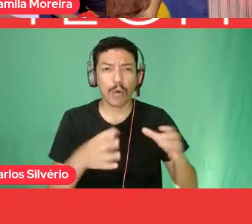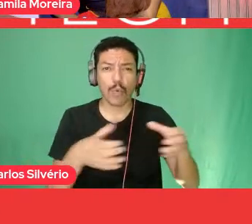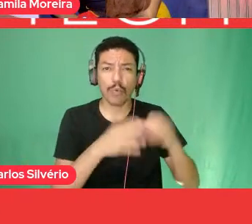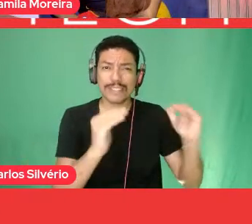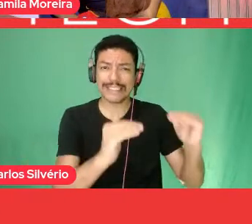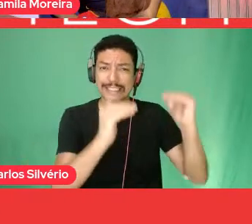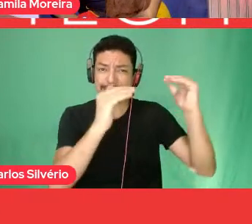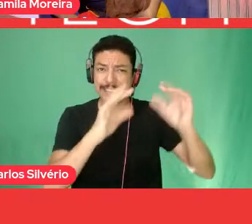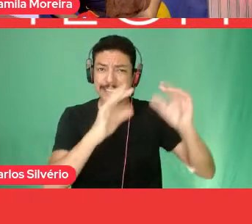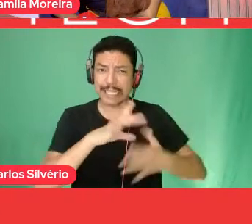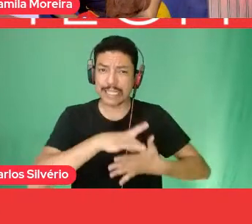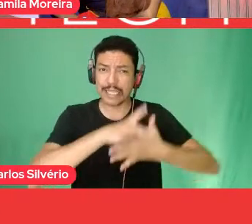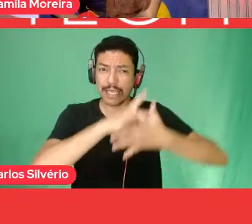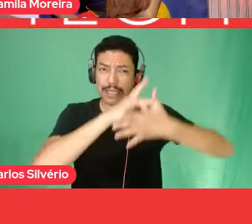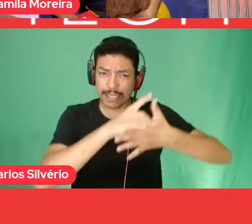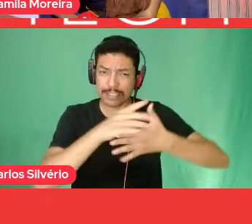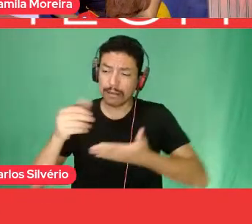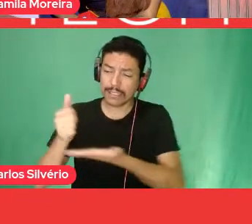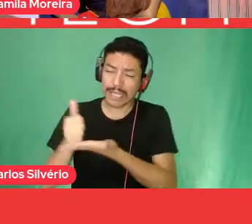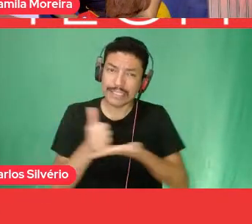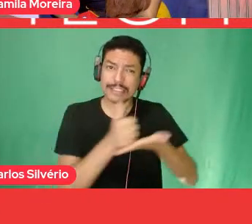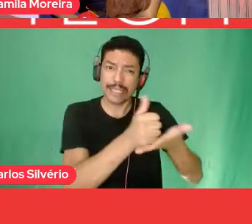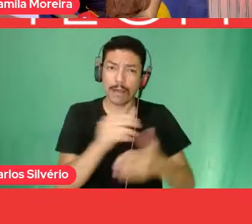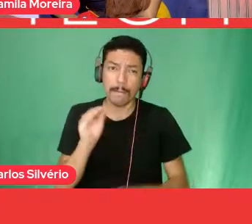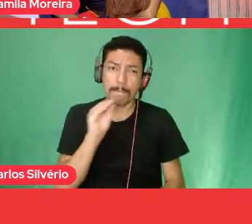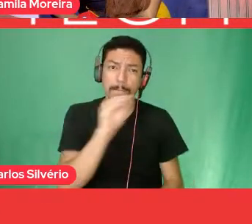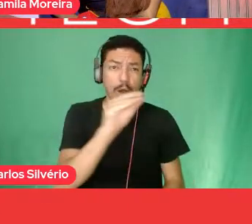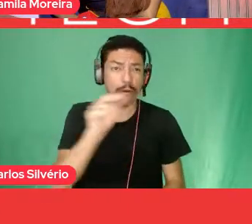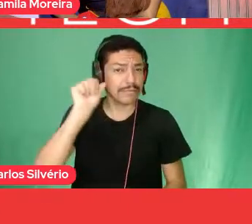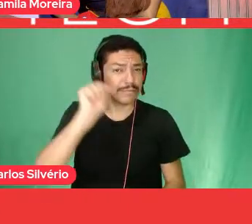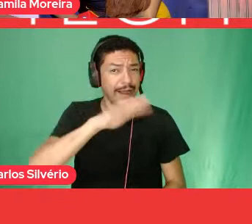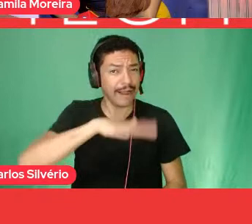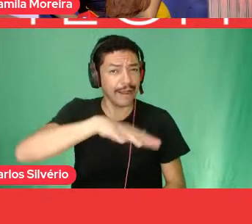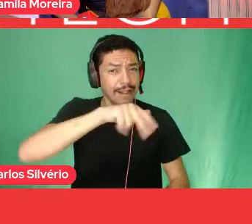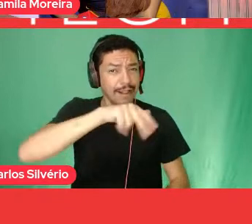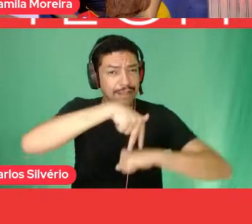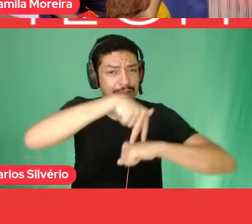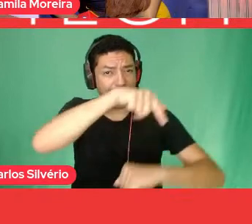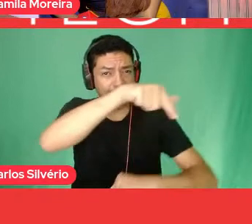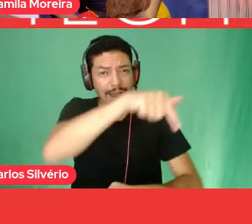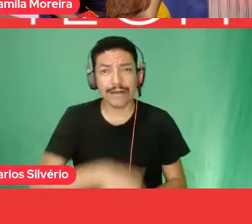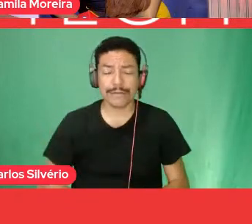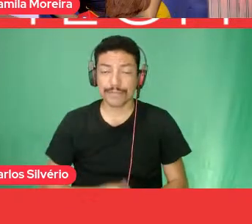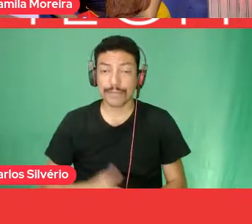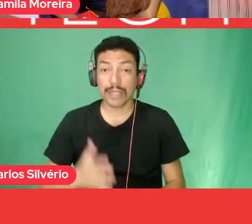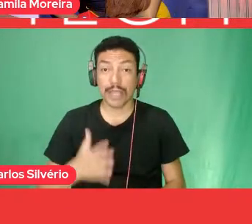não vai ser resolvido. Né. Falando um pouco até da minha própria experiência,